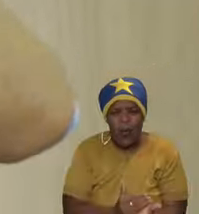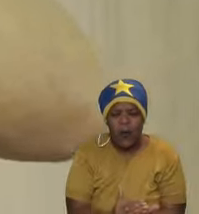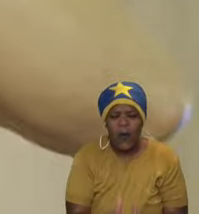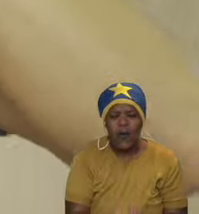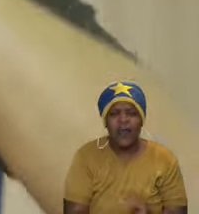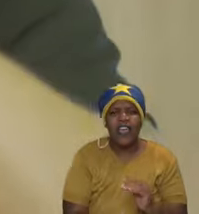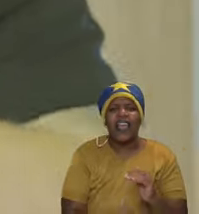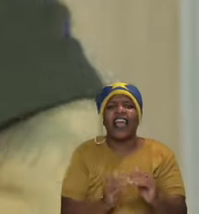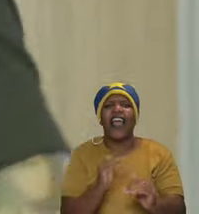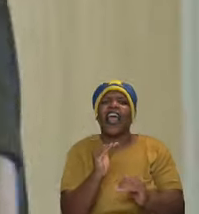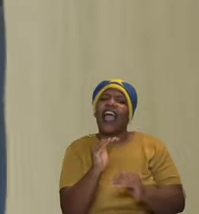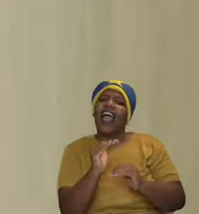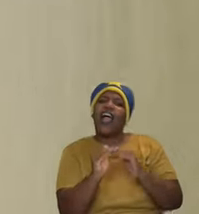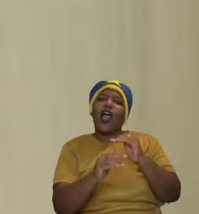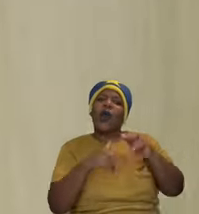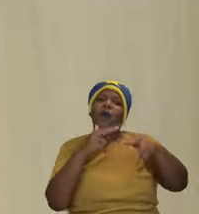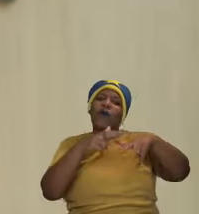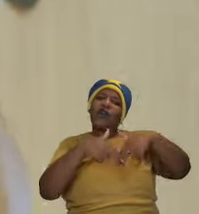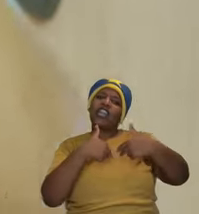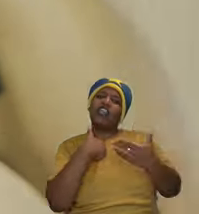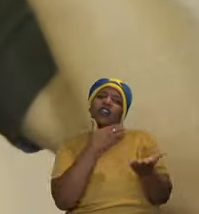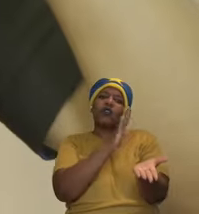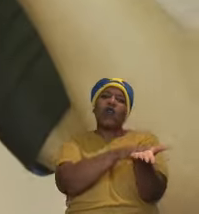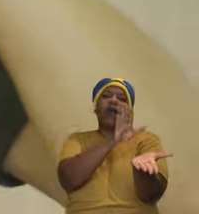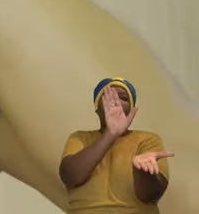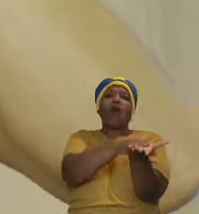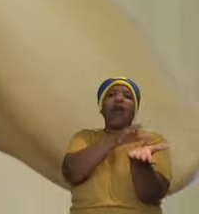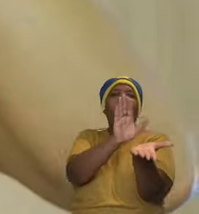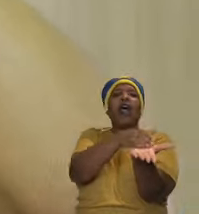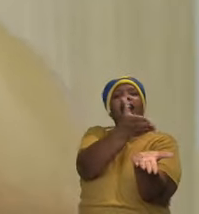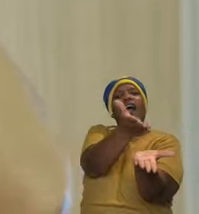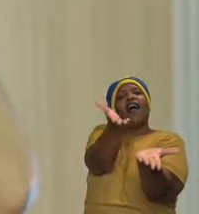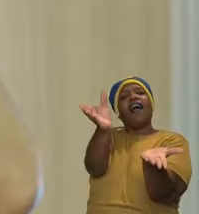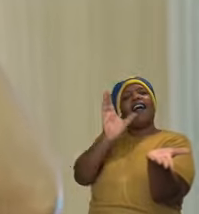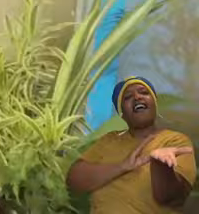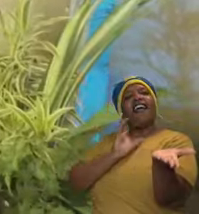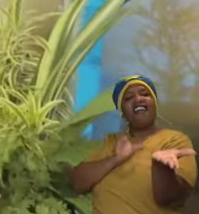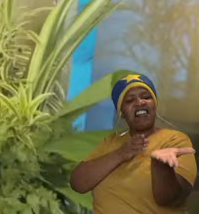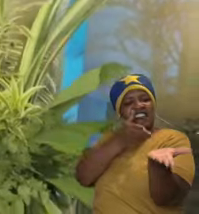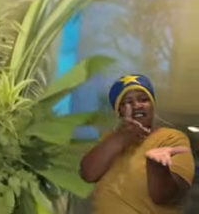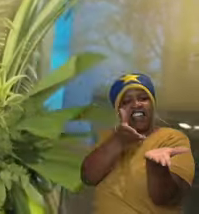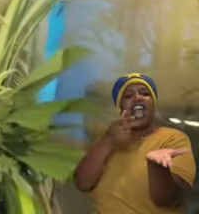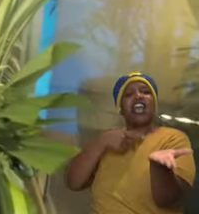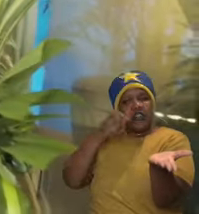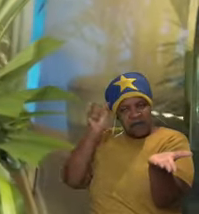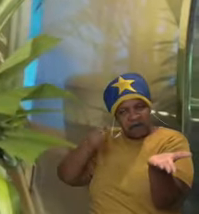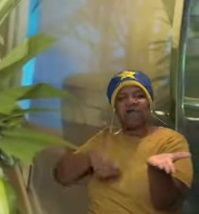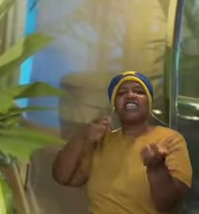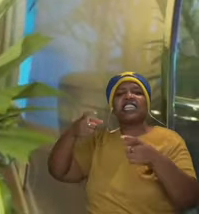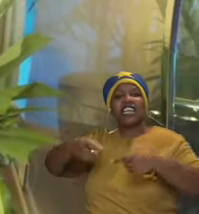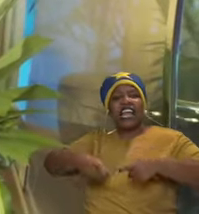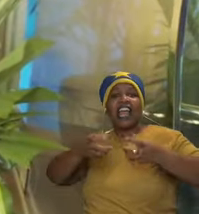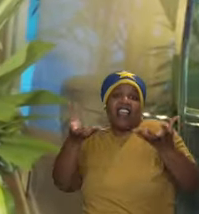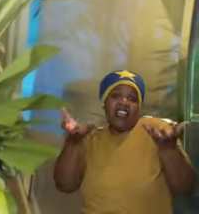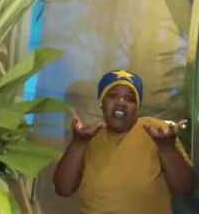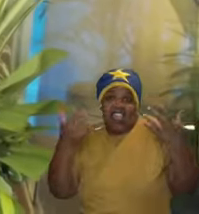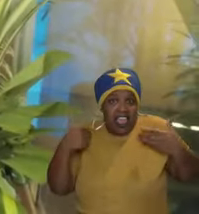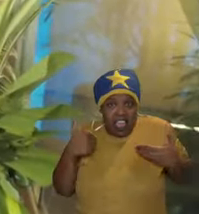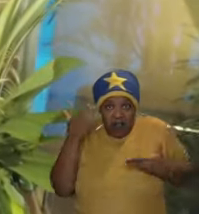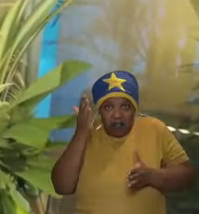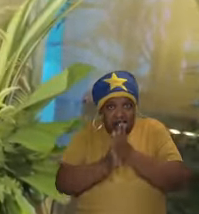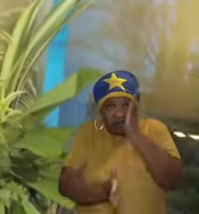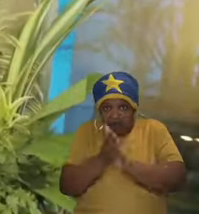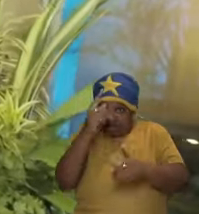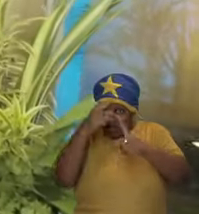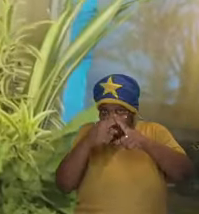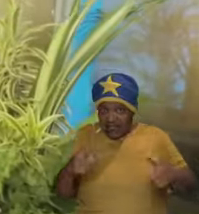por isso que os playboy tá aqui na nossa mão. Então chupa se quiser. Chupa. Fica aí com a culpa porque a guerra é pra quem quer. Eu não tô pra